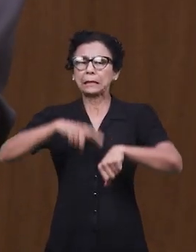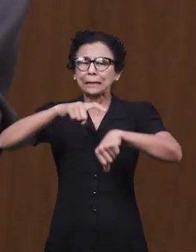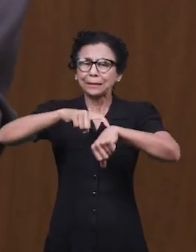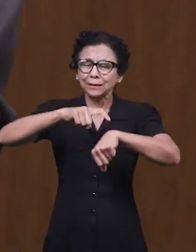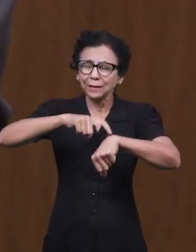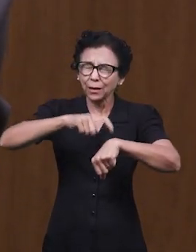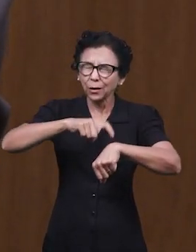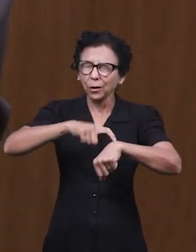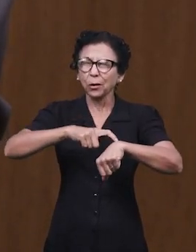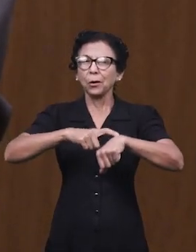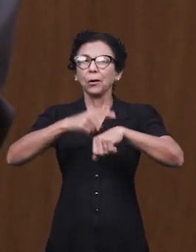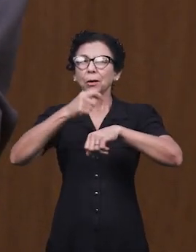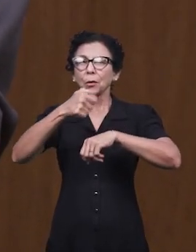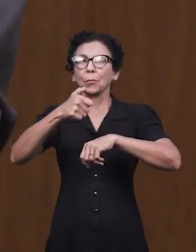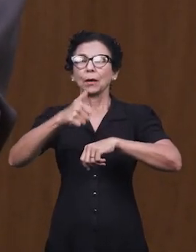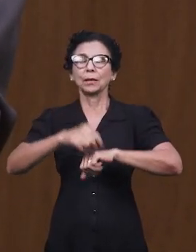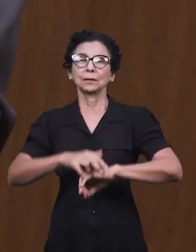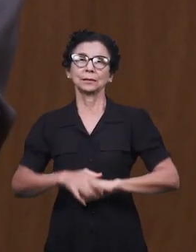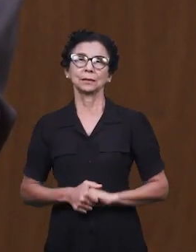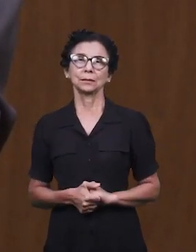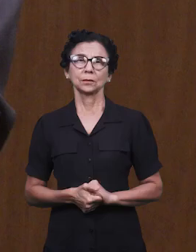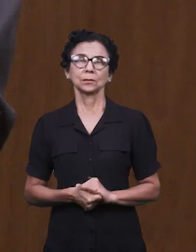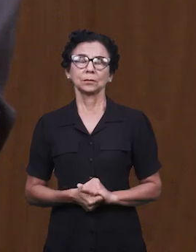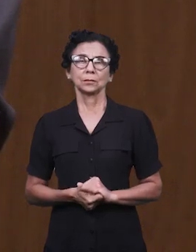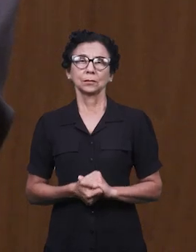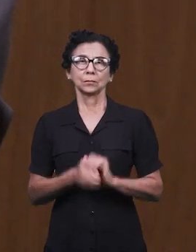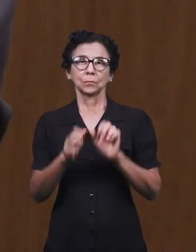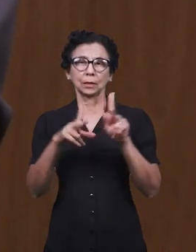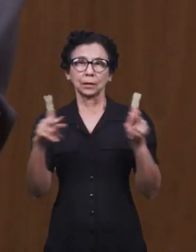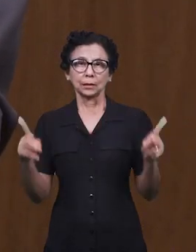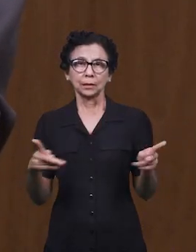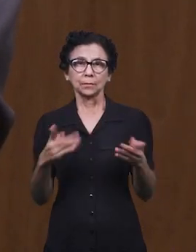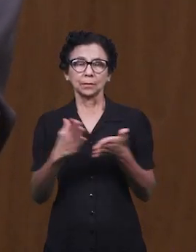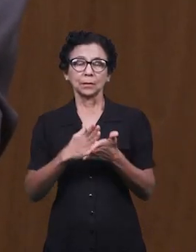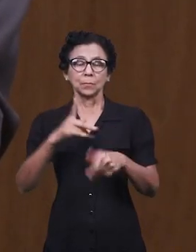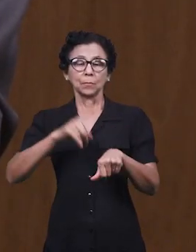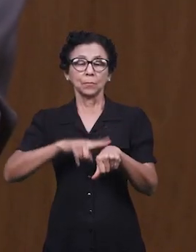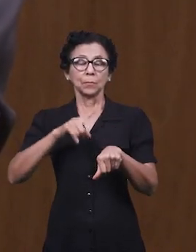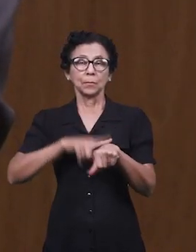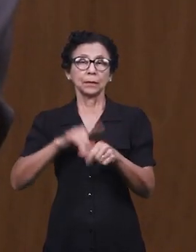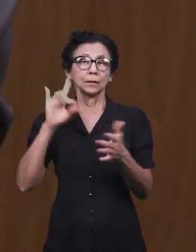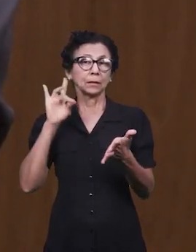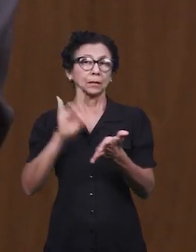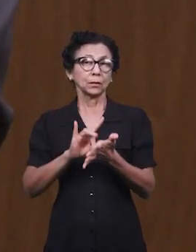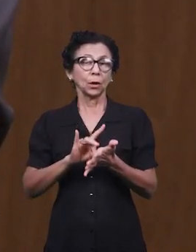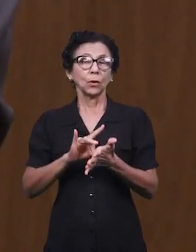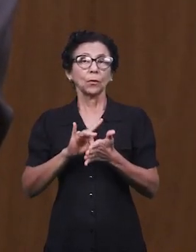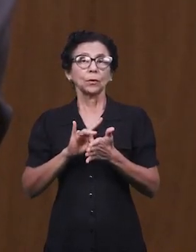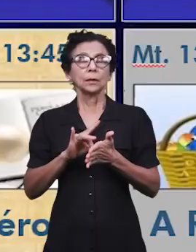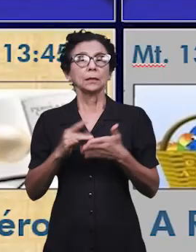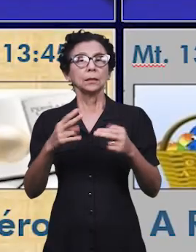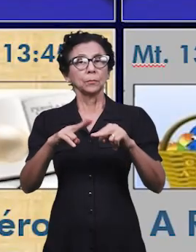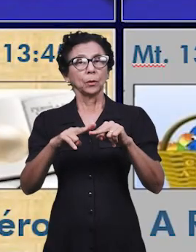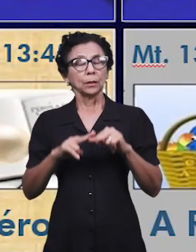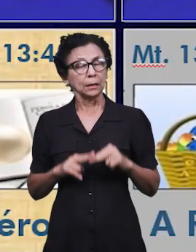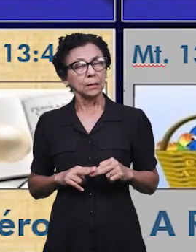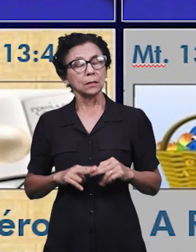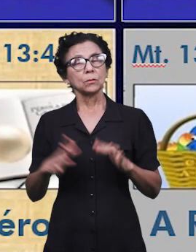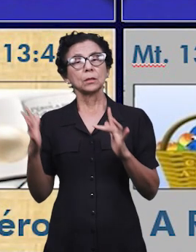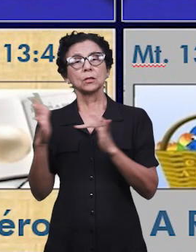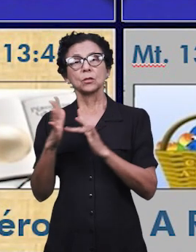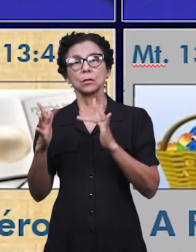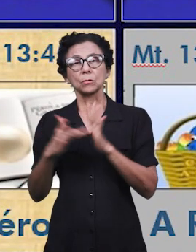E é por isso que ele tem que se revelar. Porque, aliás, é um projeto que nós vamos encontrar nas 7 cartas,